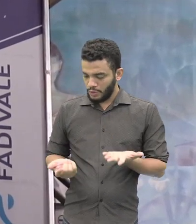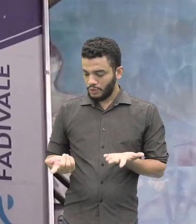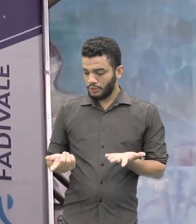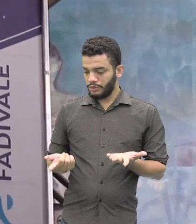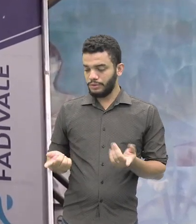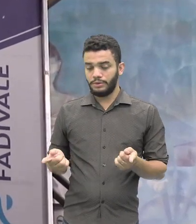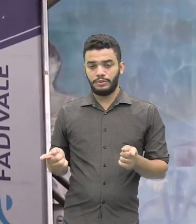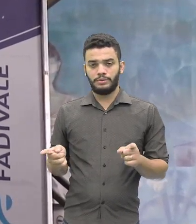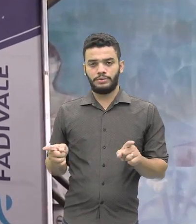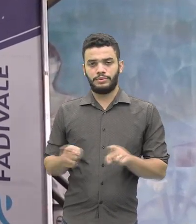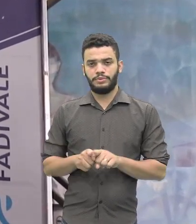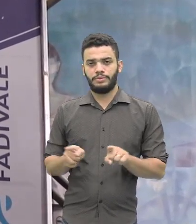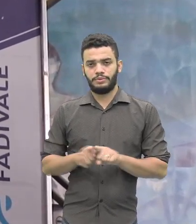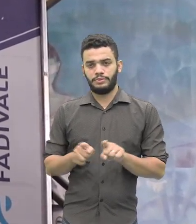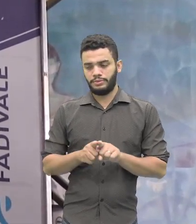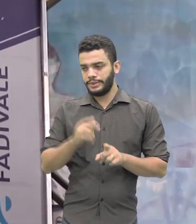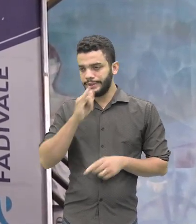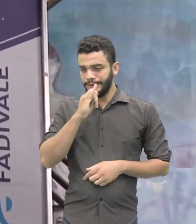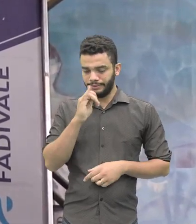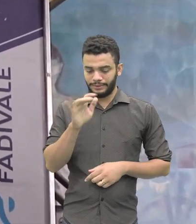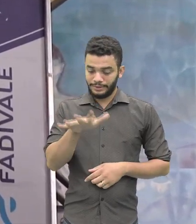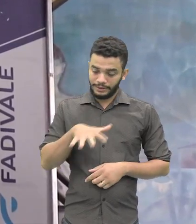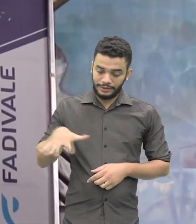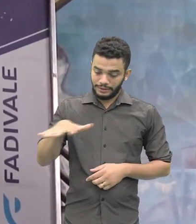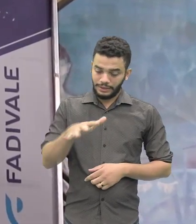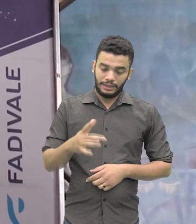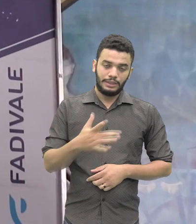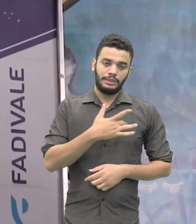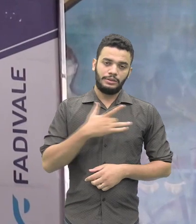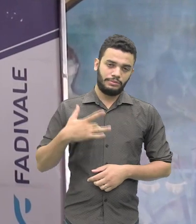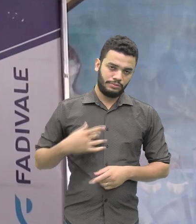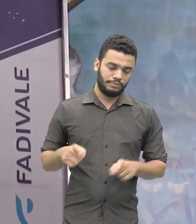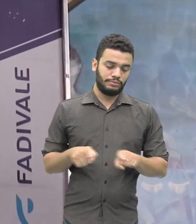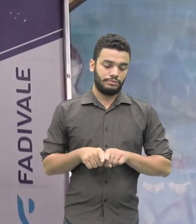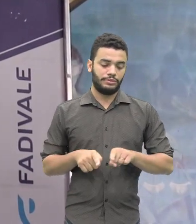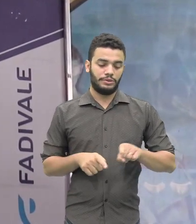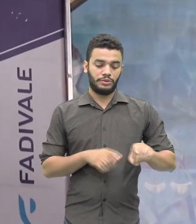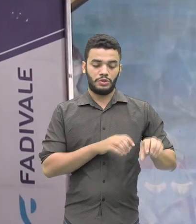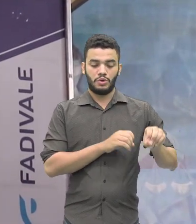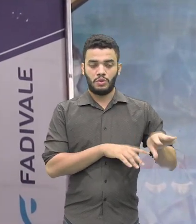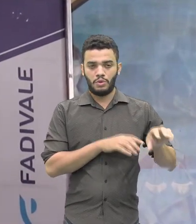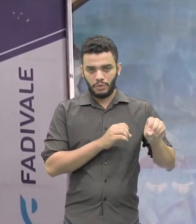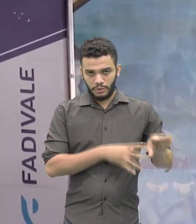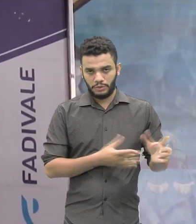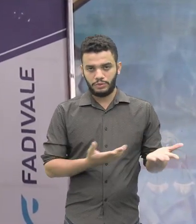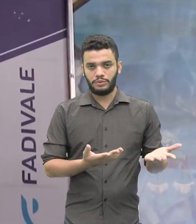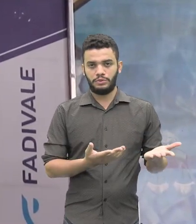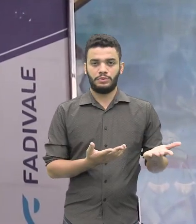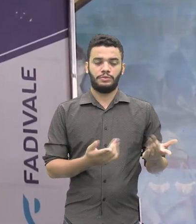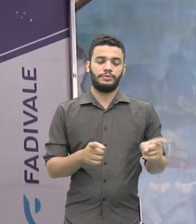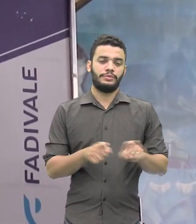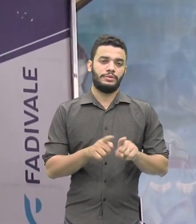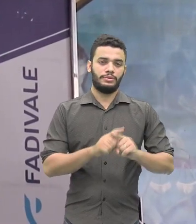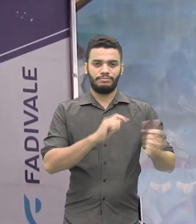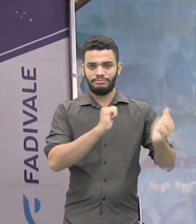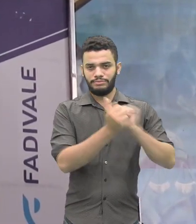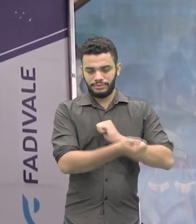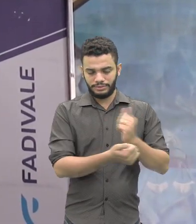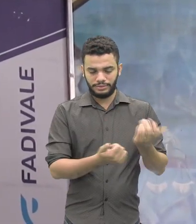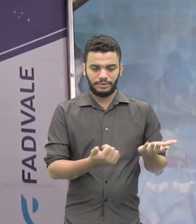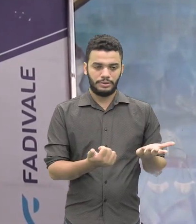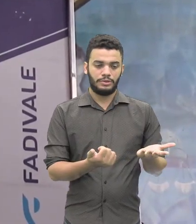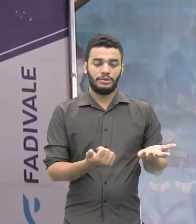pastas saúde educação meio ambiente a cultura lazer Esporte principalmente